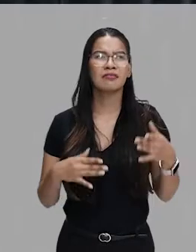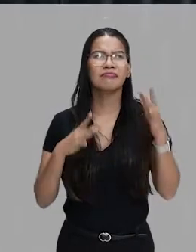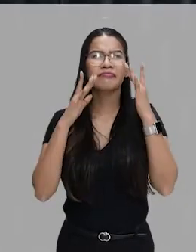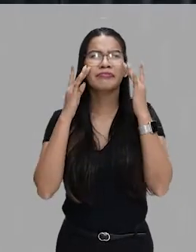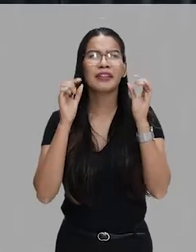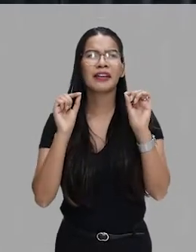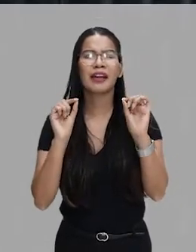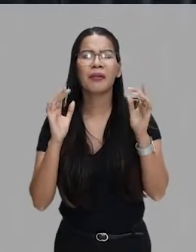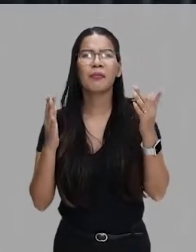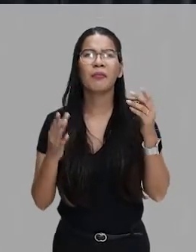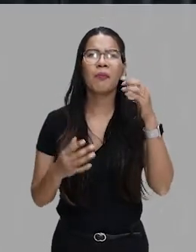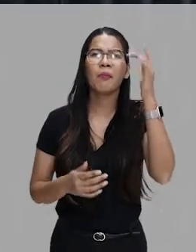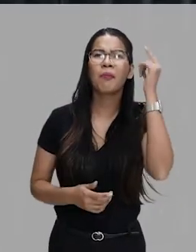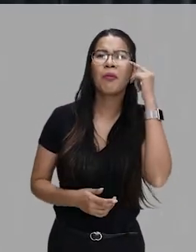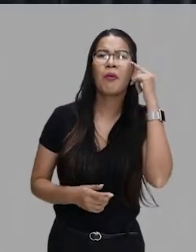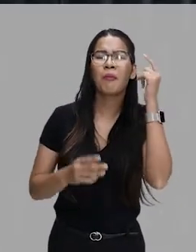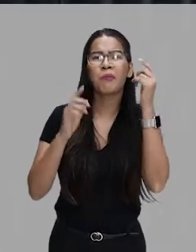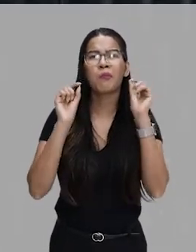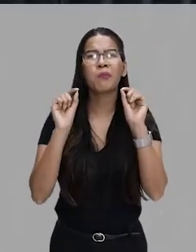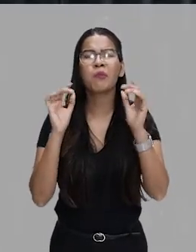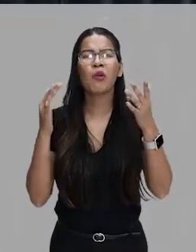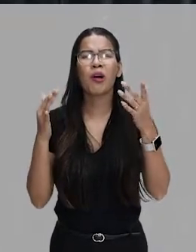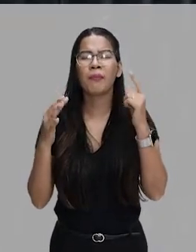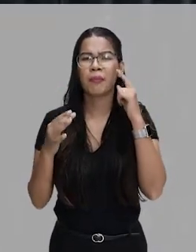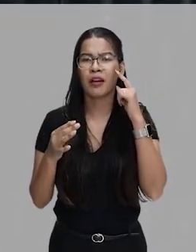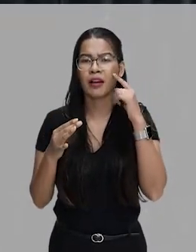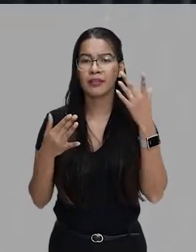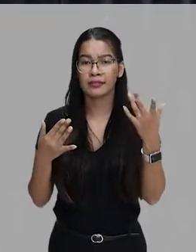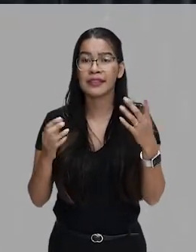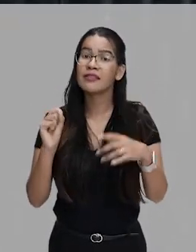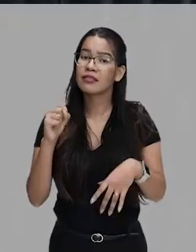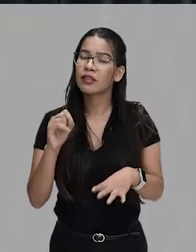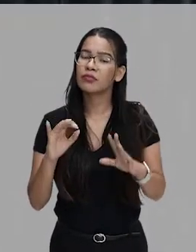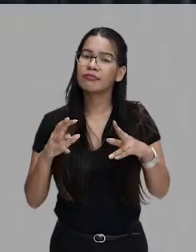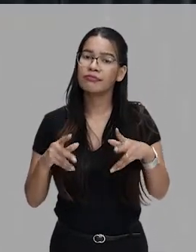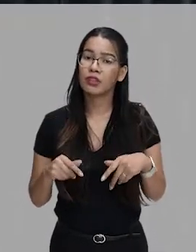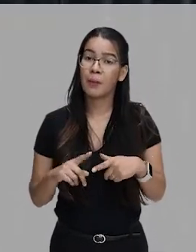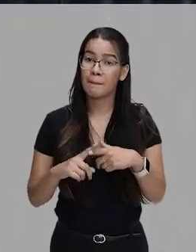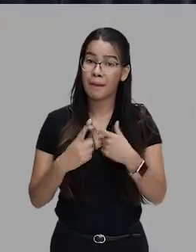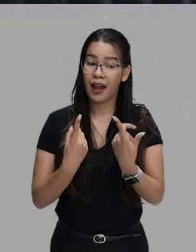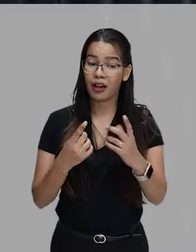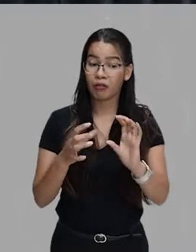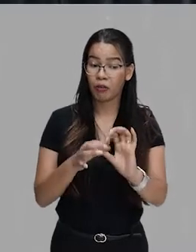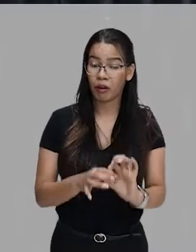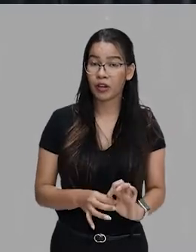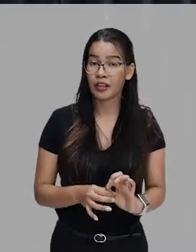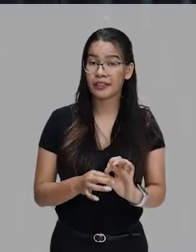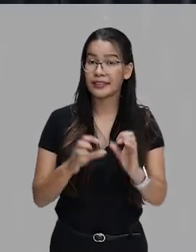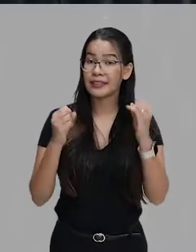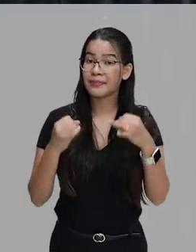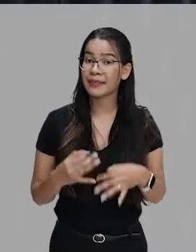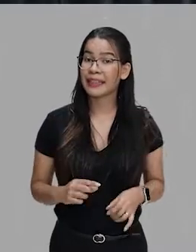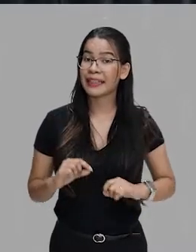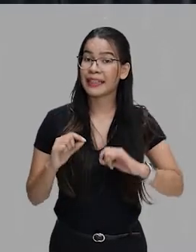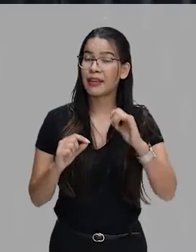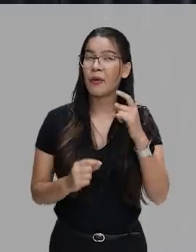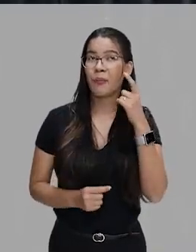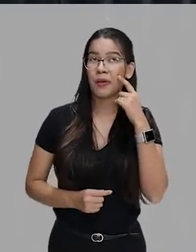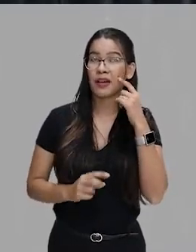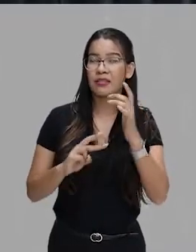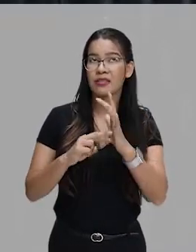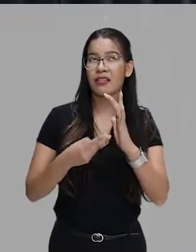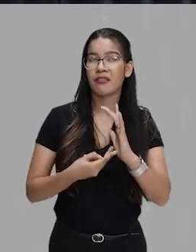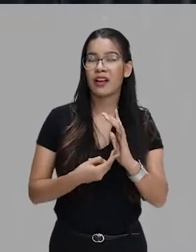coisa. Sim. Mas nesse contexto aqui, eu penso, eu reflito, eu analiso, eu